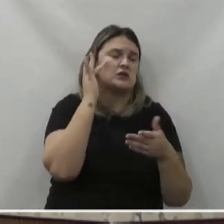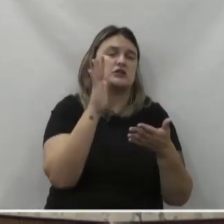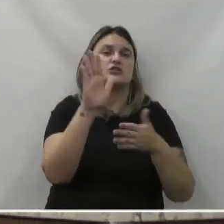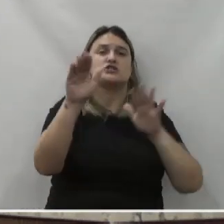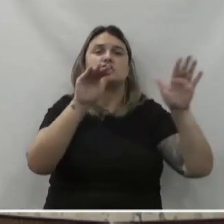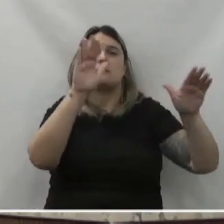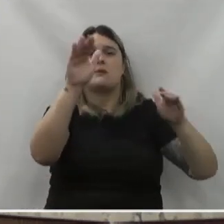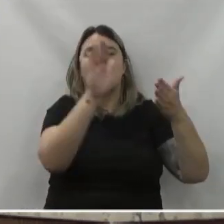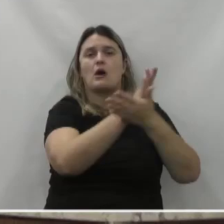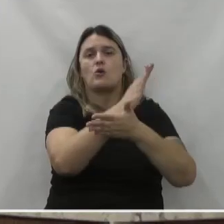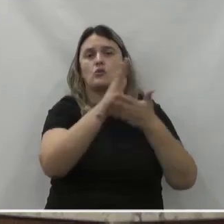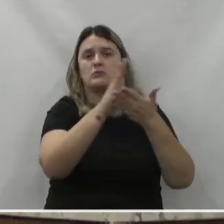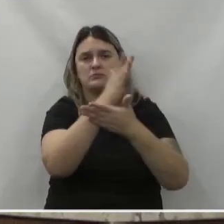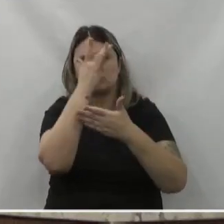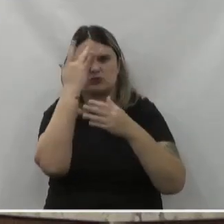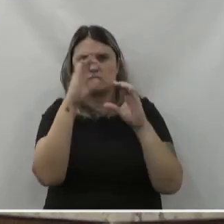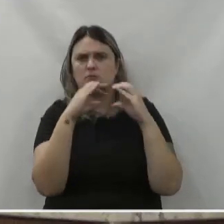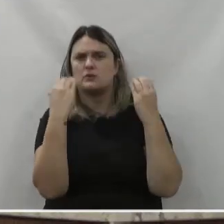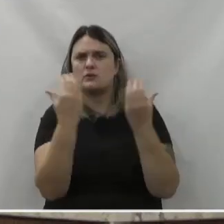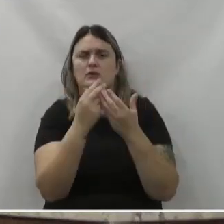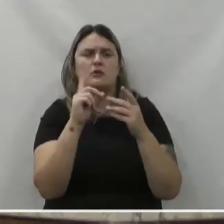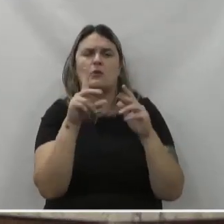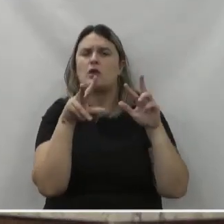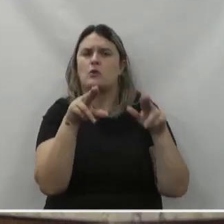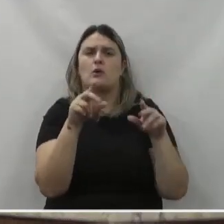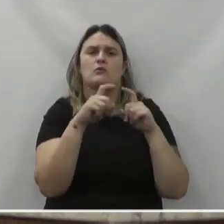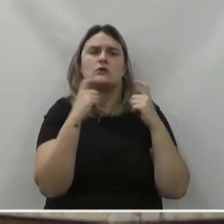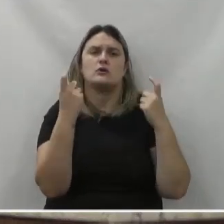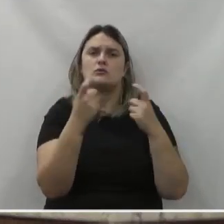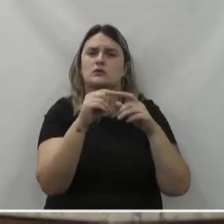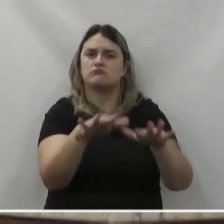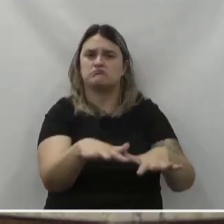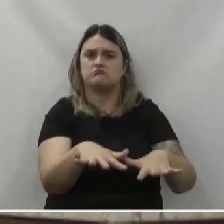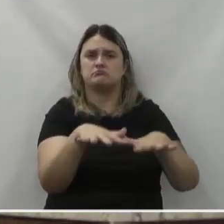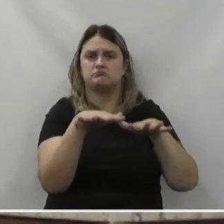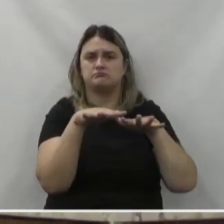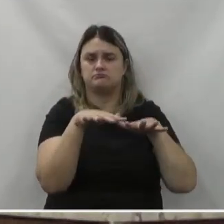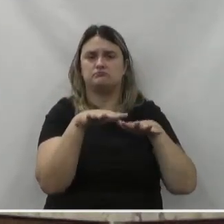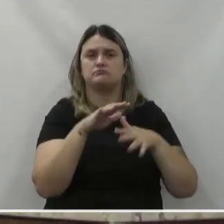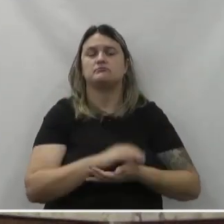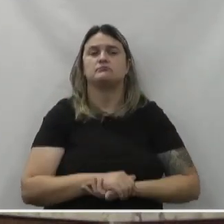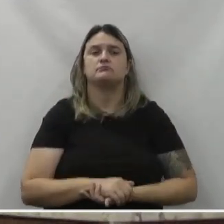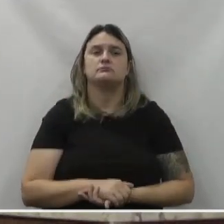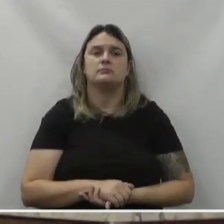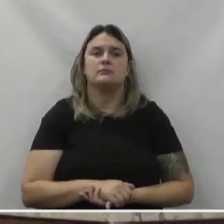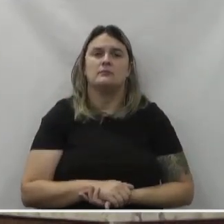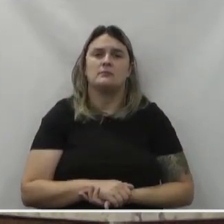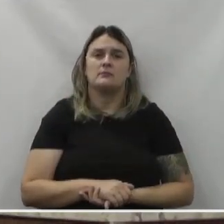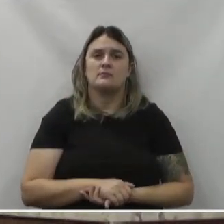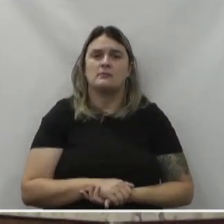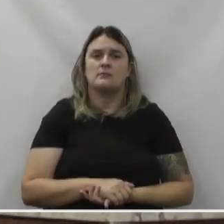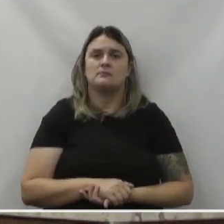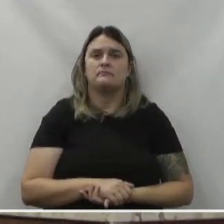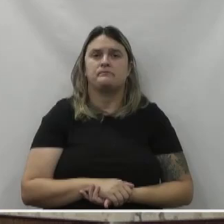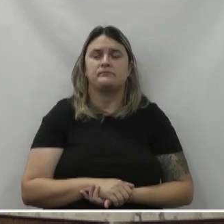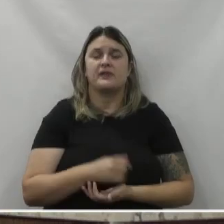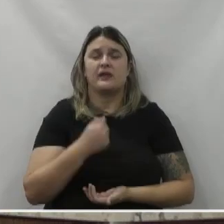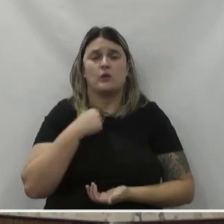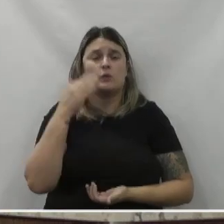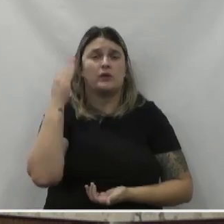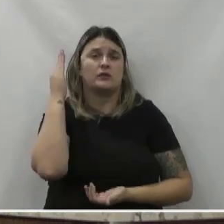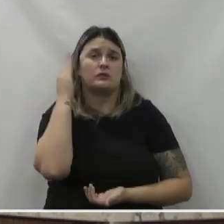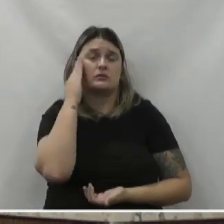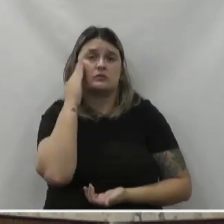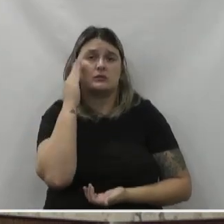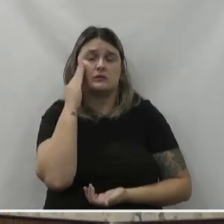líderes comunitários, mas não é a mesma coisa que a audiência pública, né? Então, o meu entendimento foi